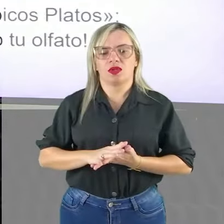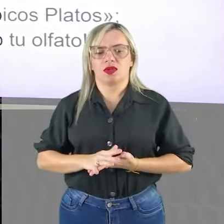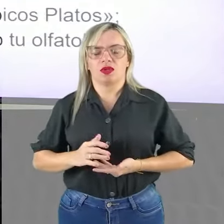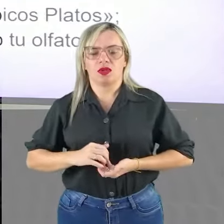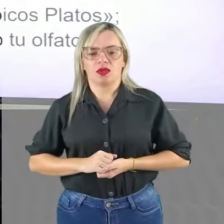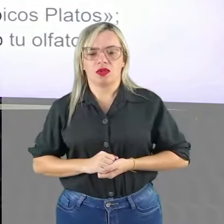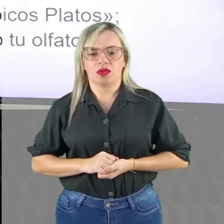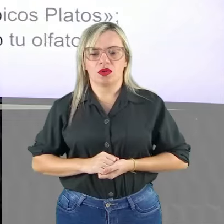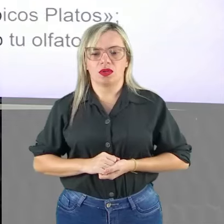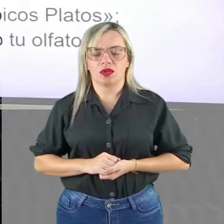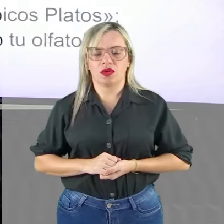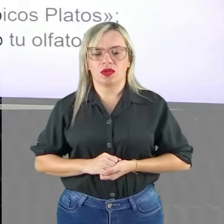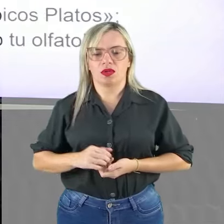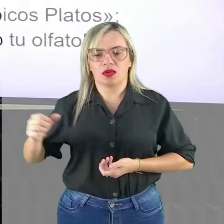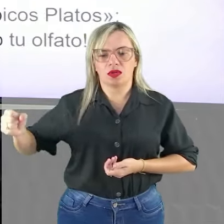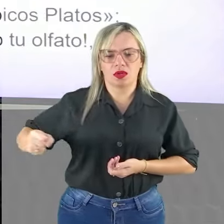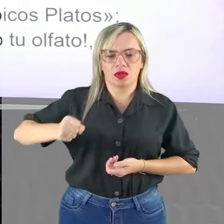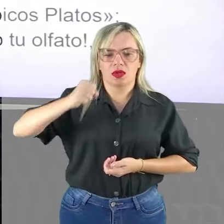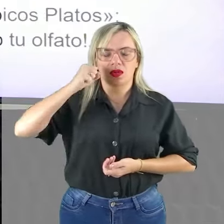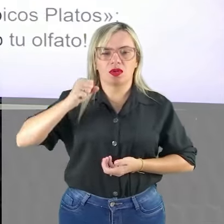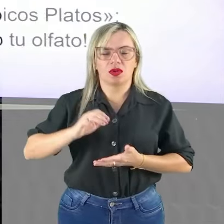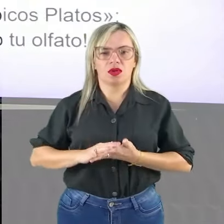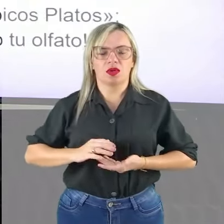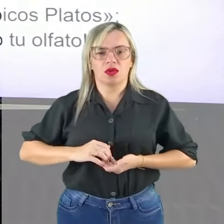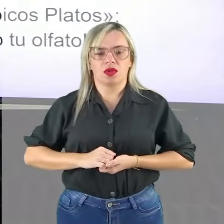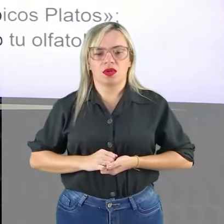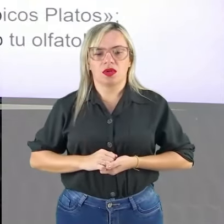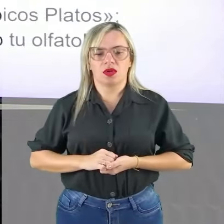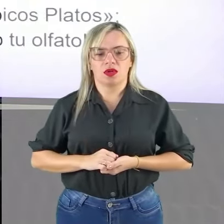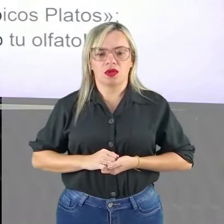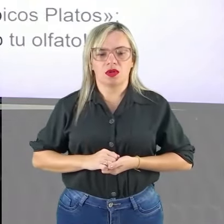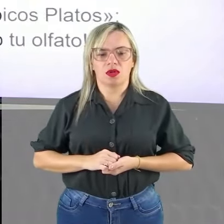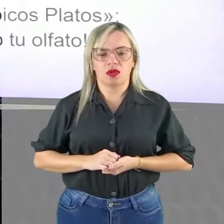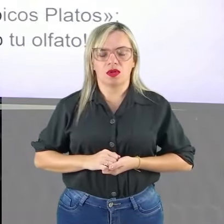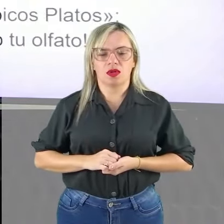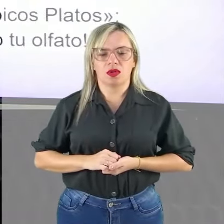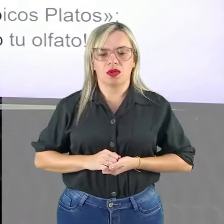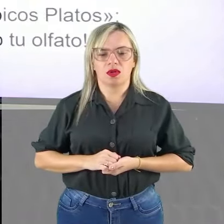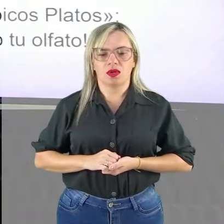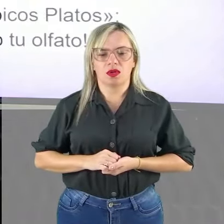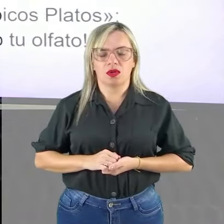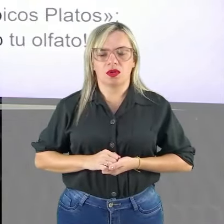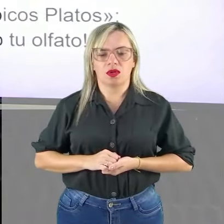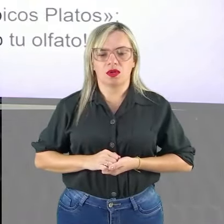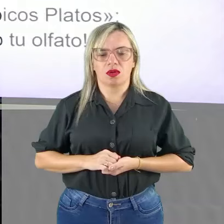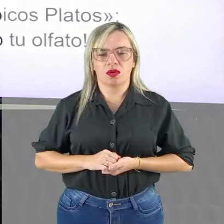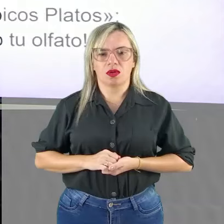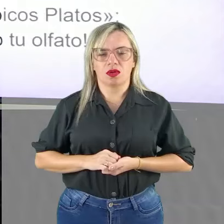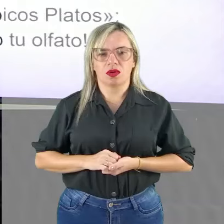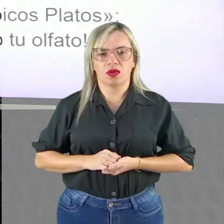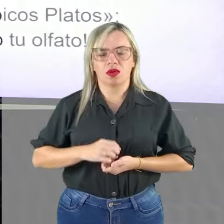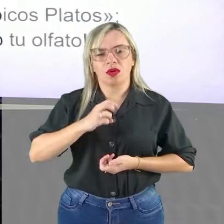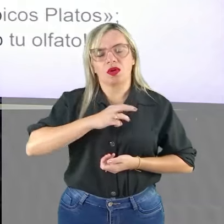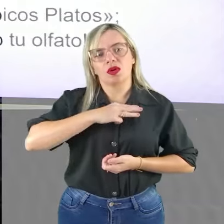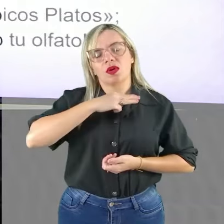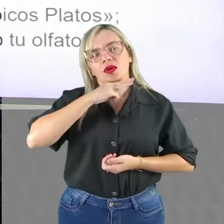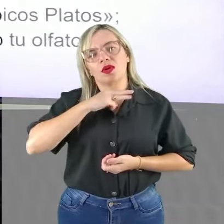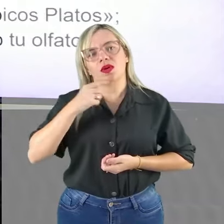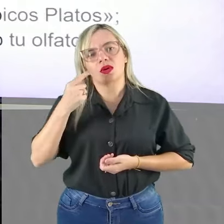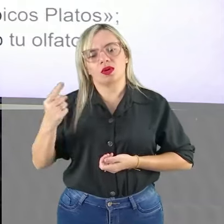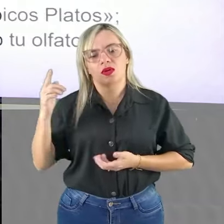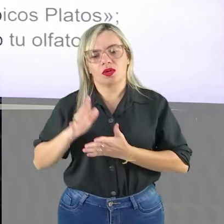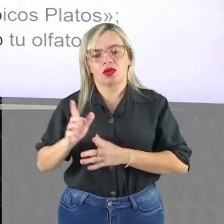gaspo a bebida SUS binos sangrias são bebidas né Ramon é o presunto típico deles lá